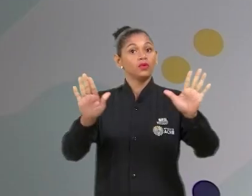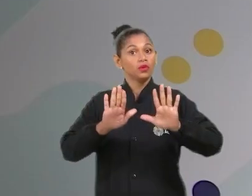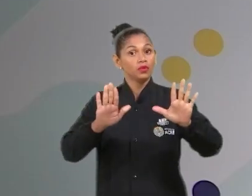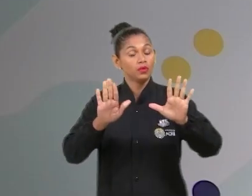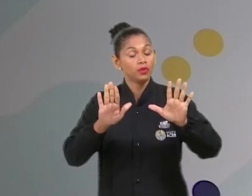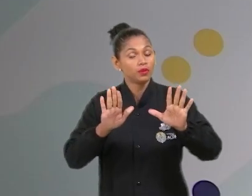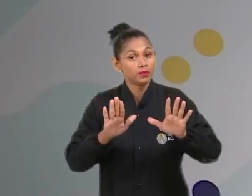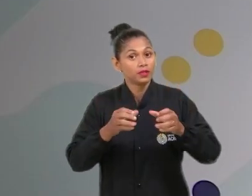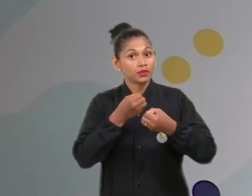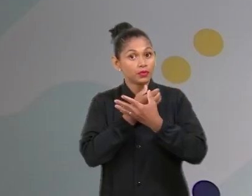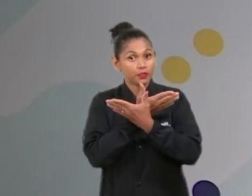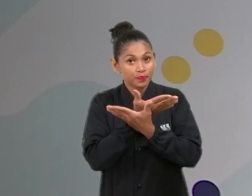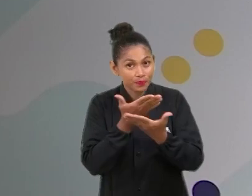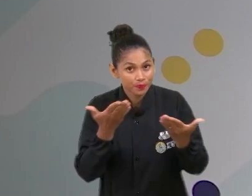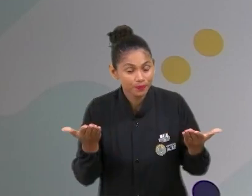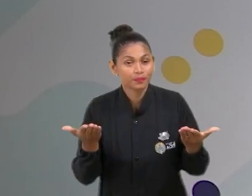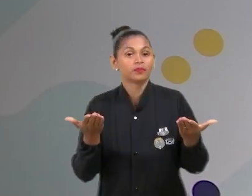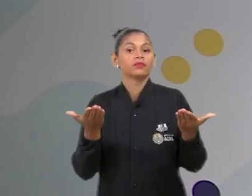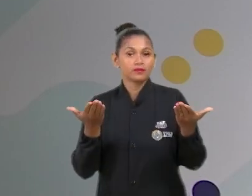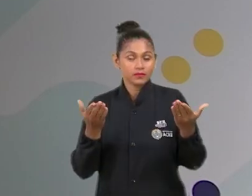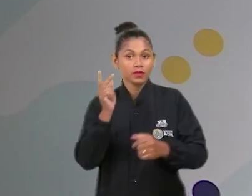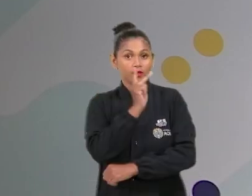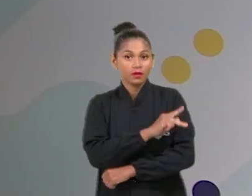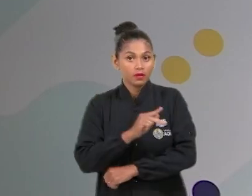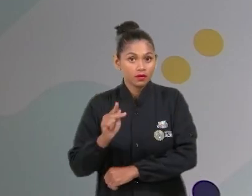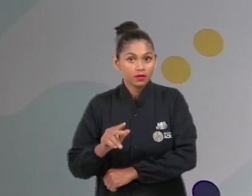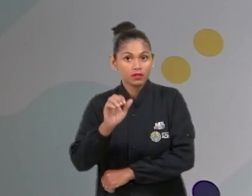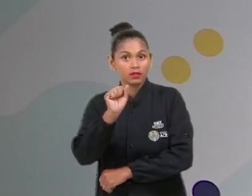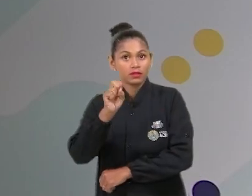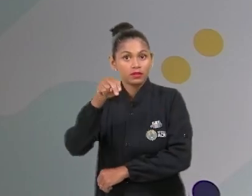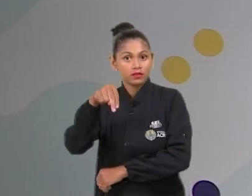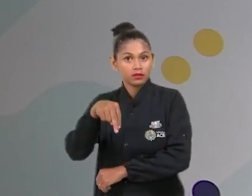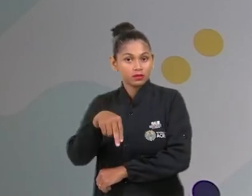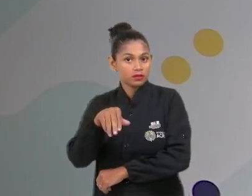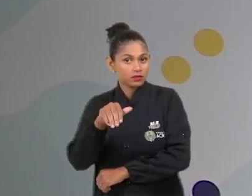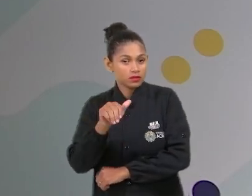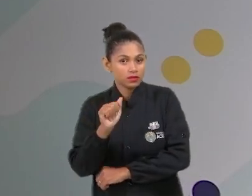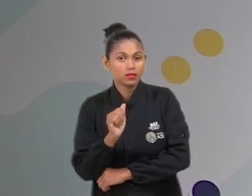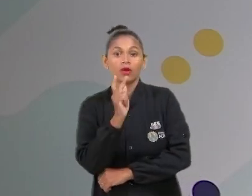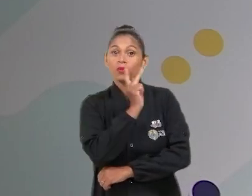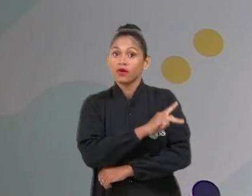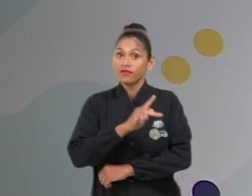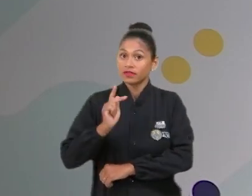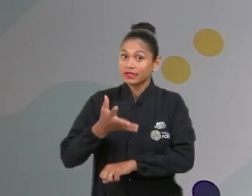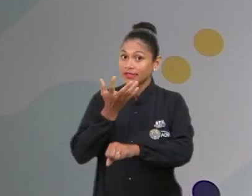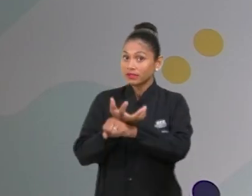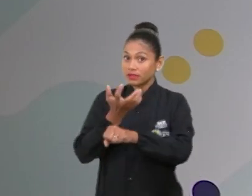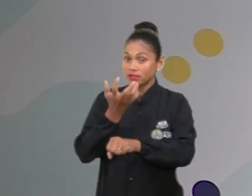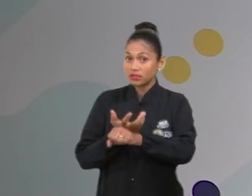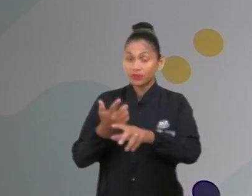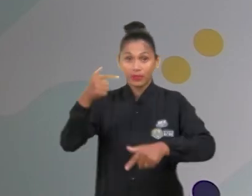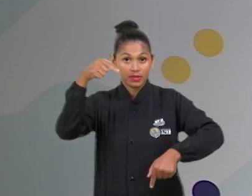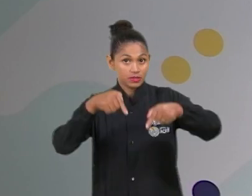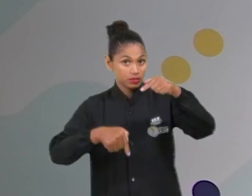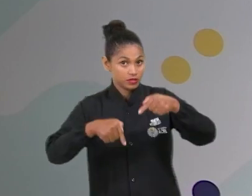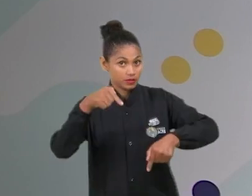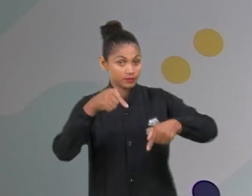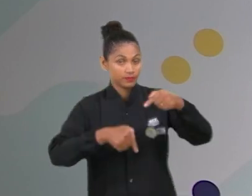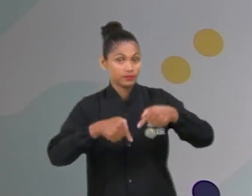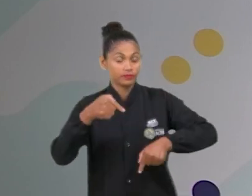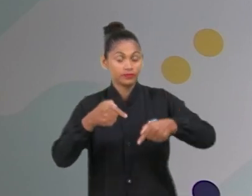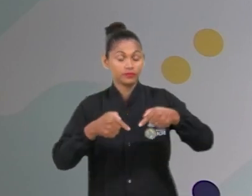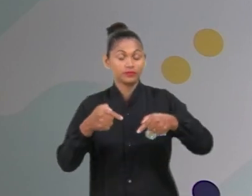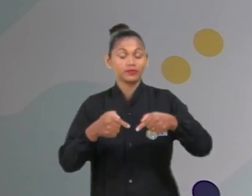Olá, pessoal, tudo bem com vocês? Eu sou a professora Ana Caroline, professora de Química, e vamos aí concluir